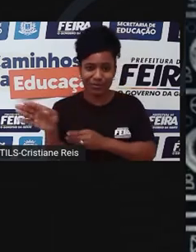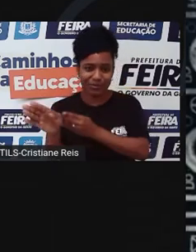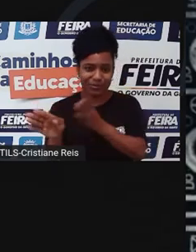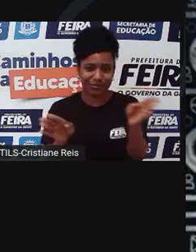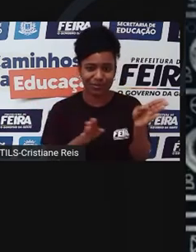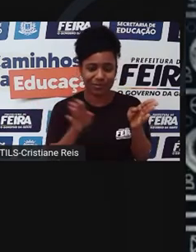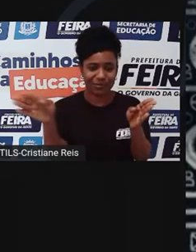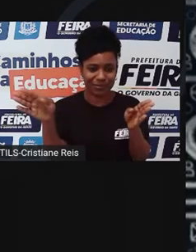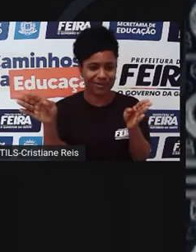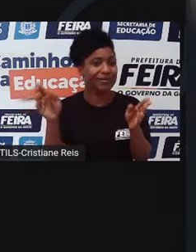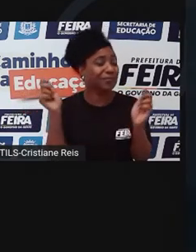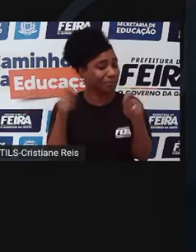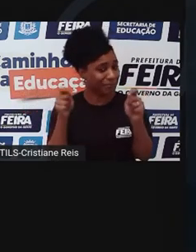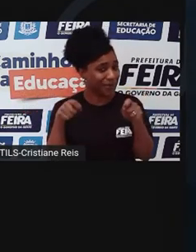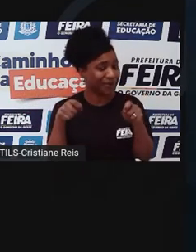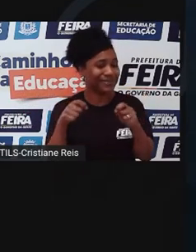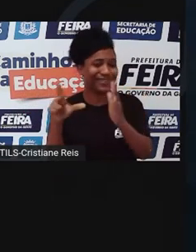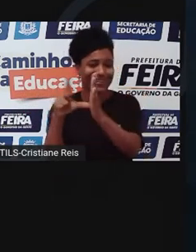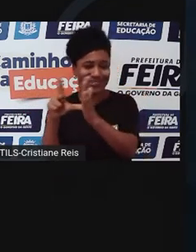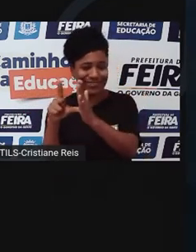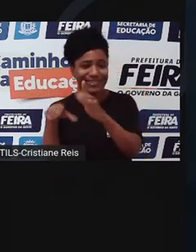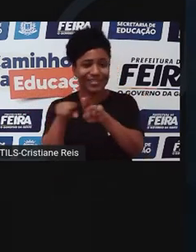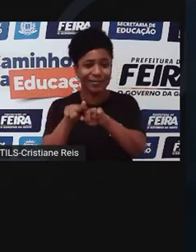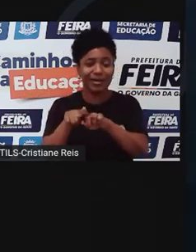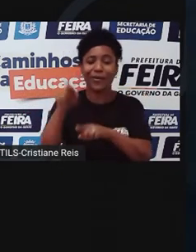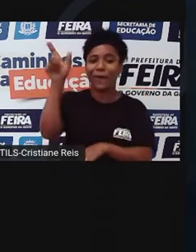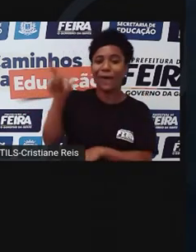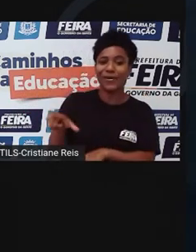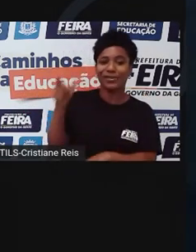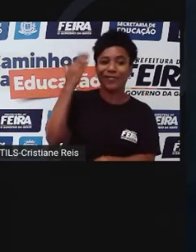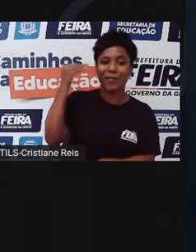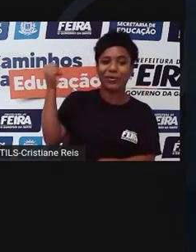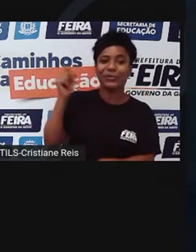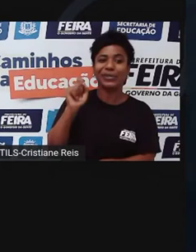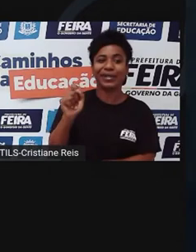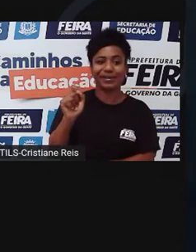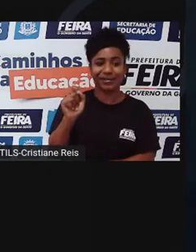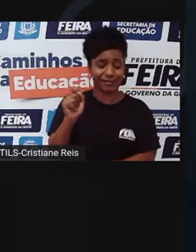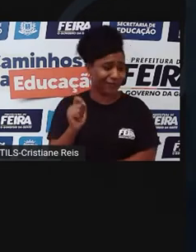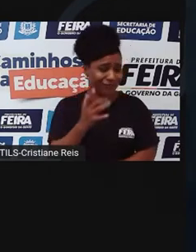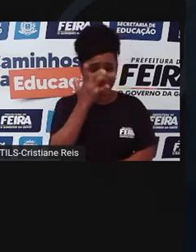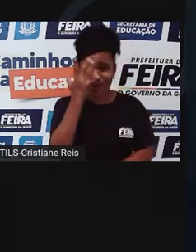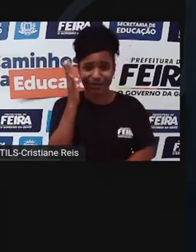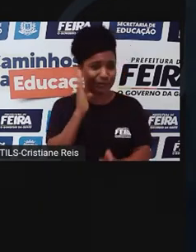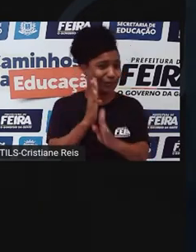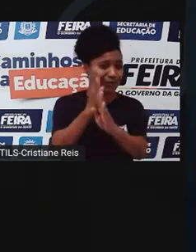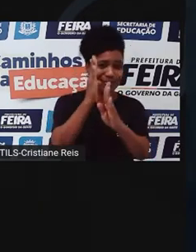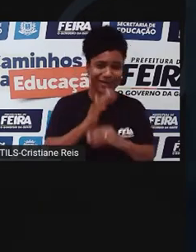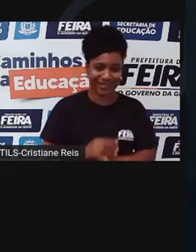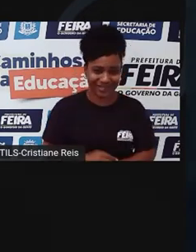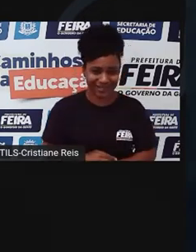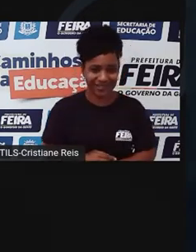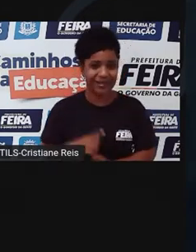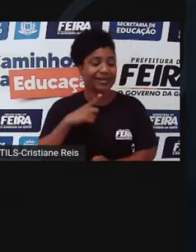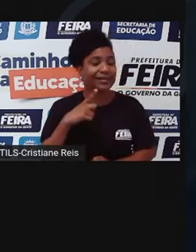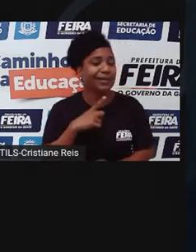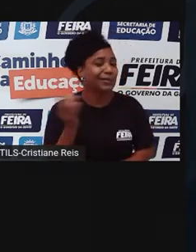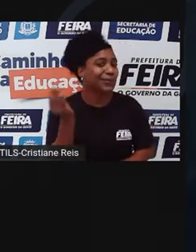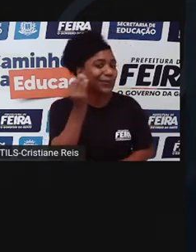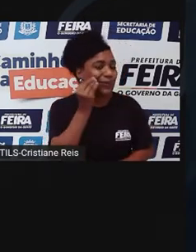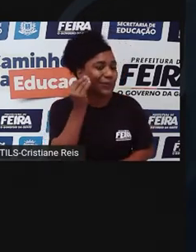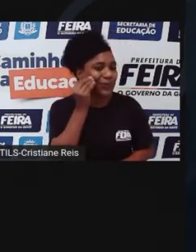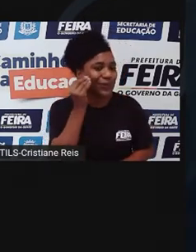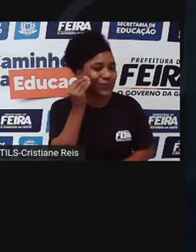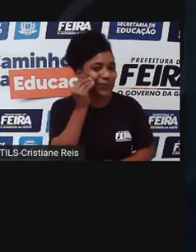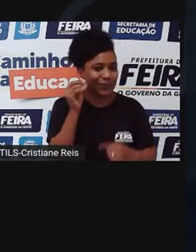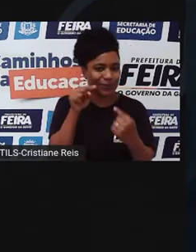do Justin Bieber em casa. Onde posicionar compras no mercado? Para que adivinhar? Teste diferentes combinações e mantenha as que funcionarem